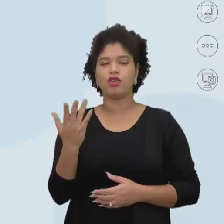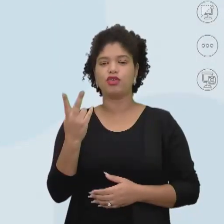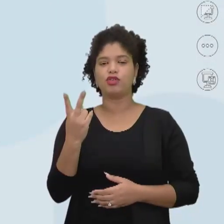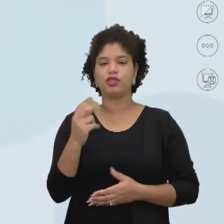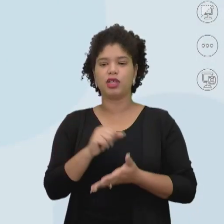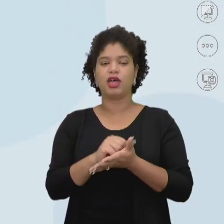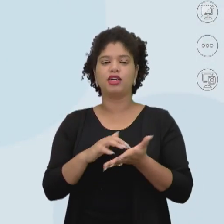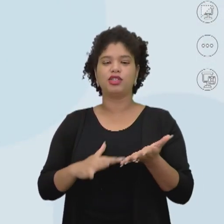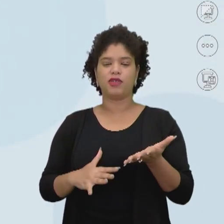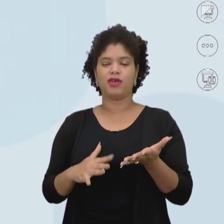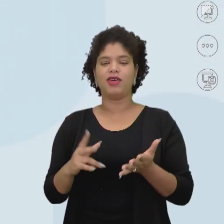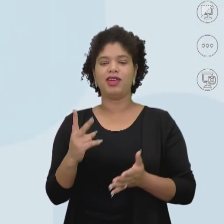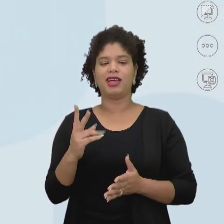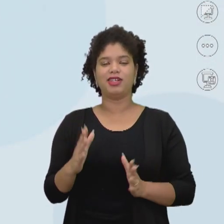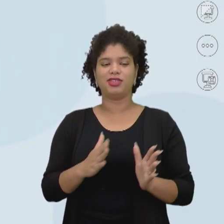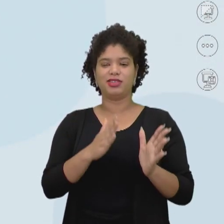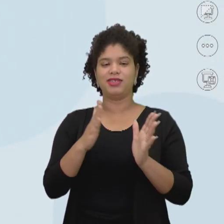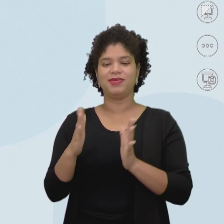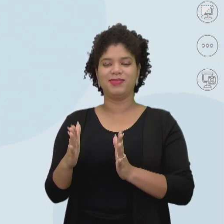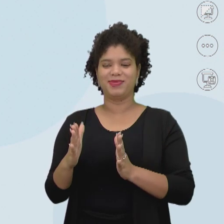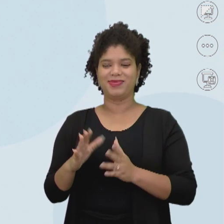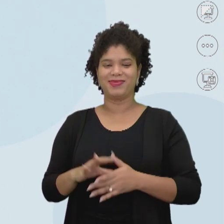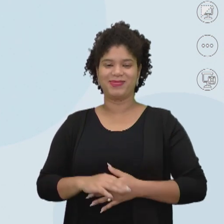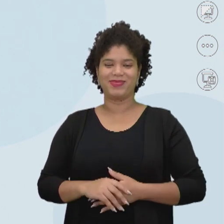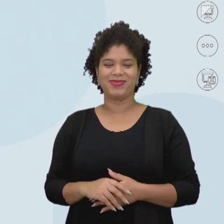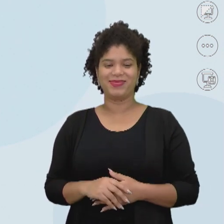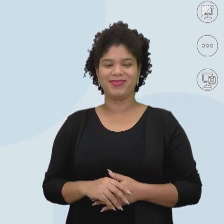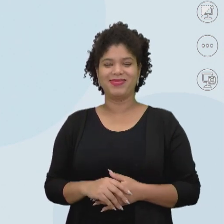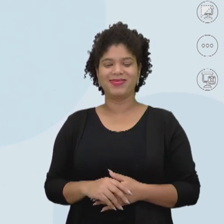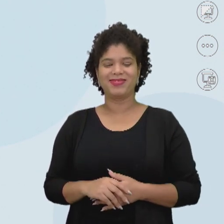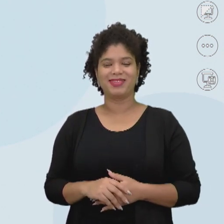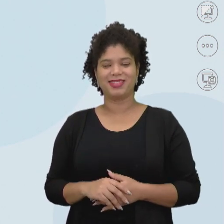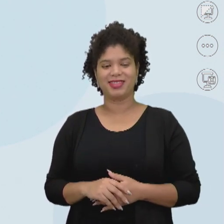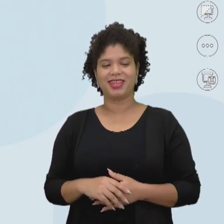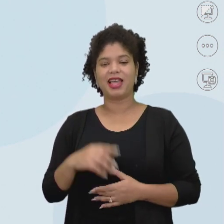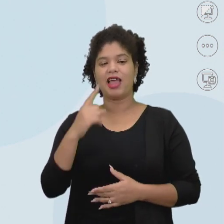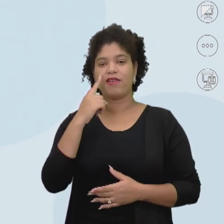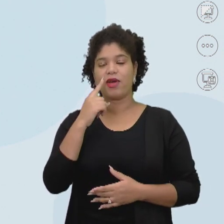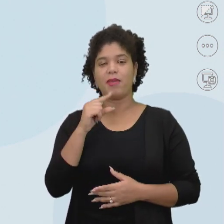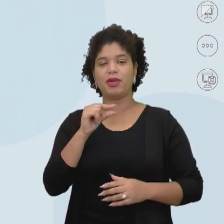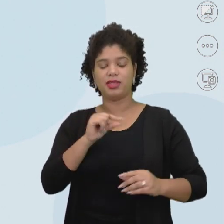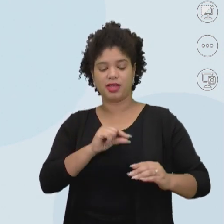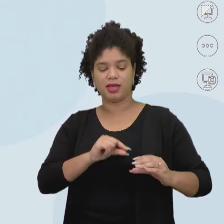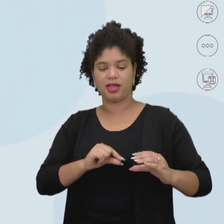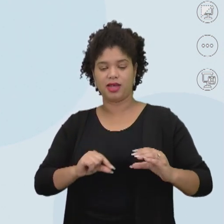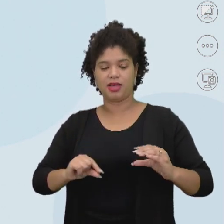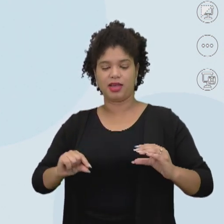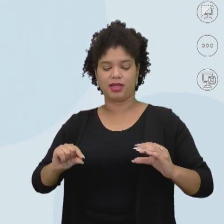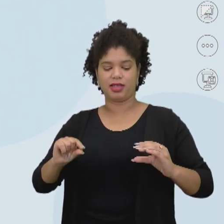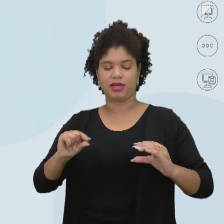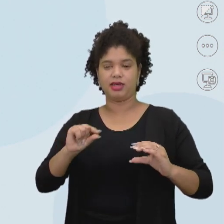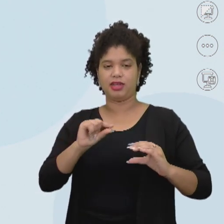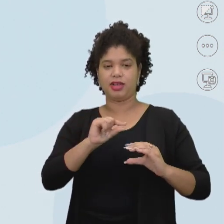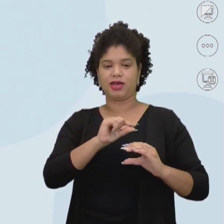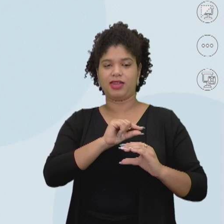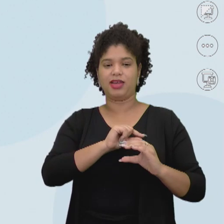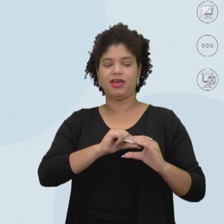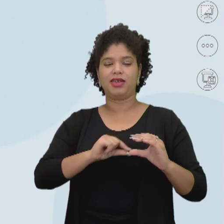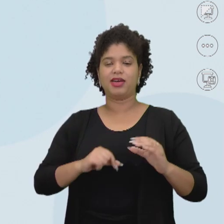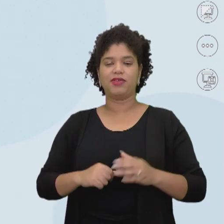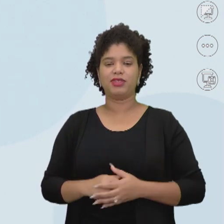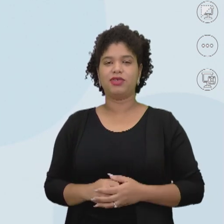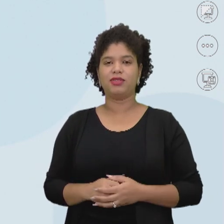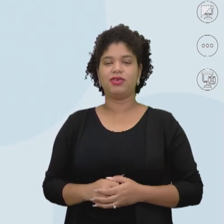eles. Parte 2. Então tem lá a figura, mostra o desenho de uma pista de atletismo. Uma circunferência tem comprimento